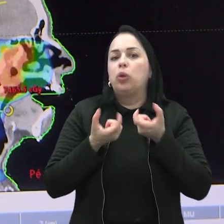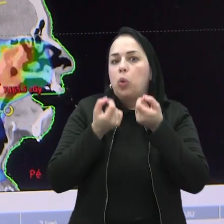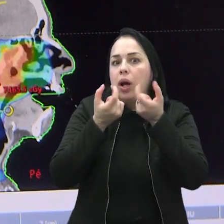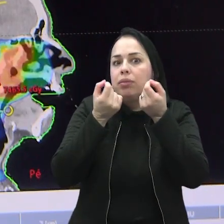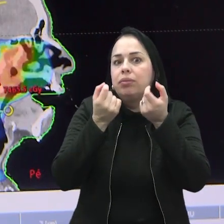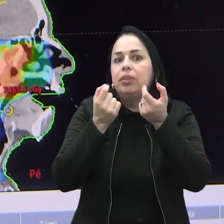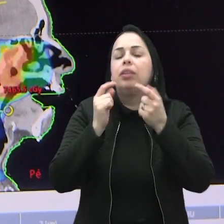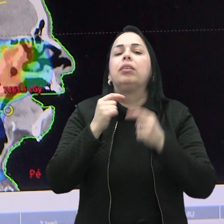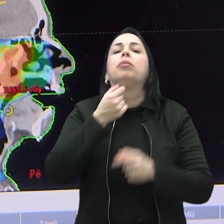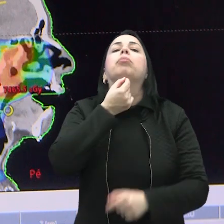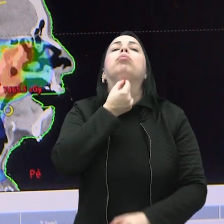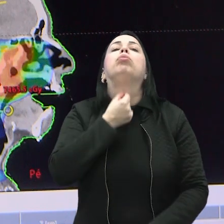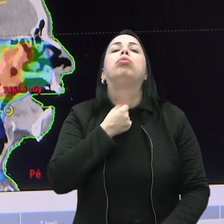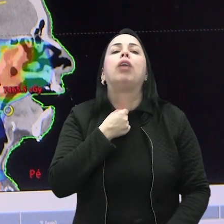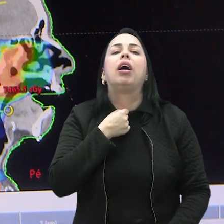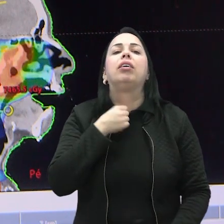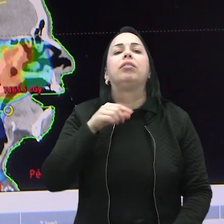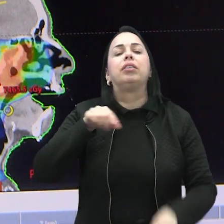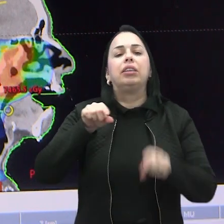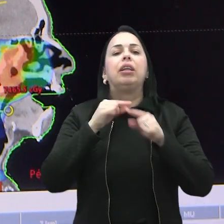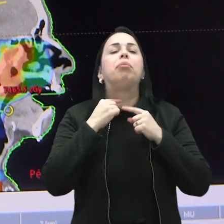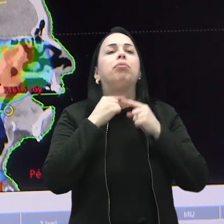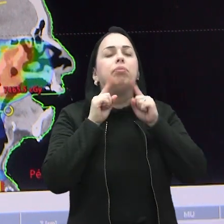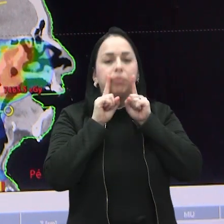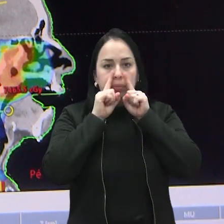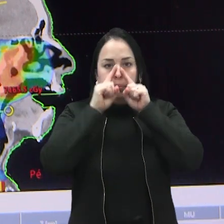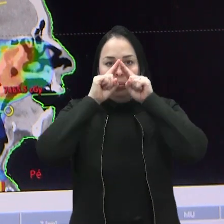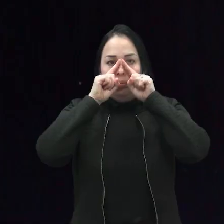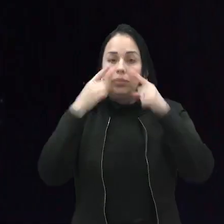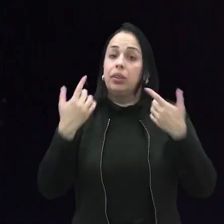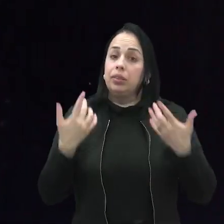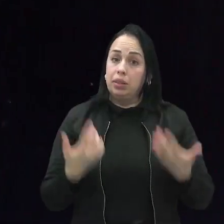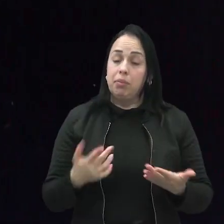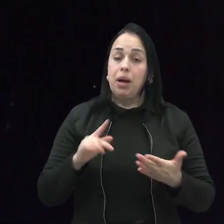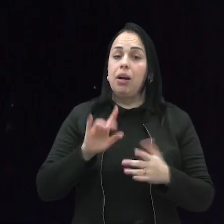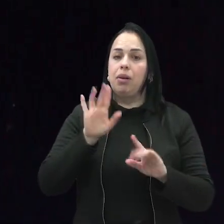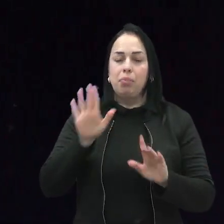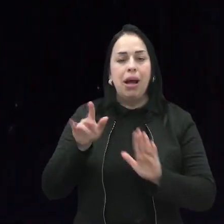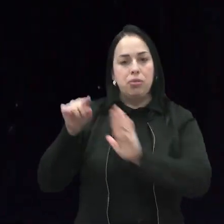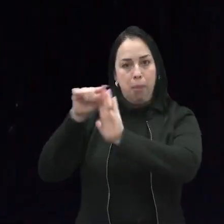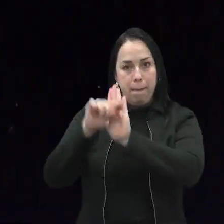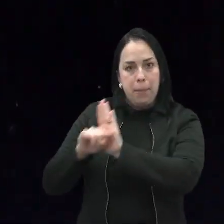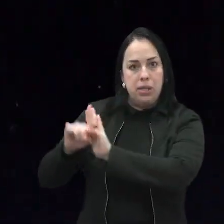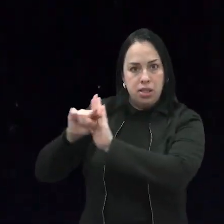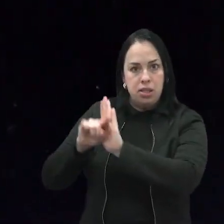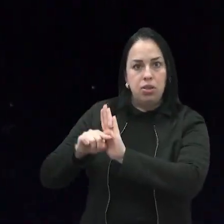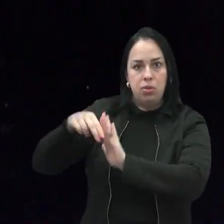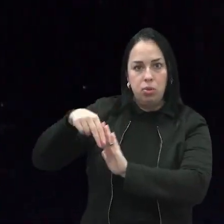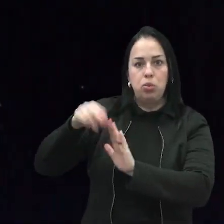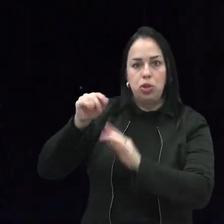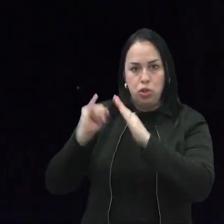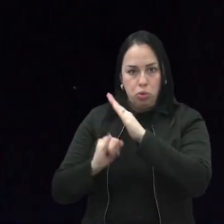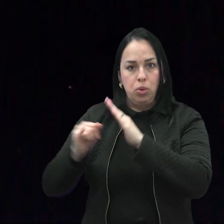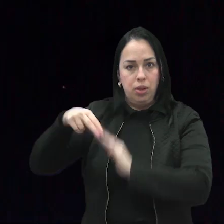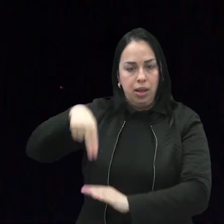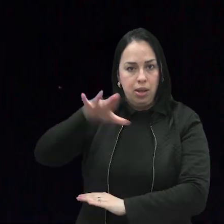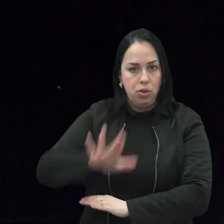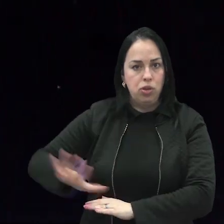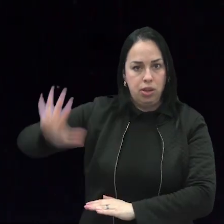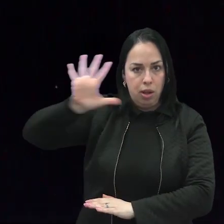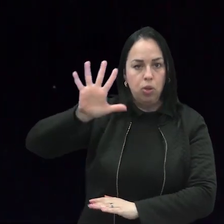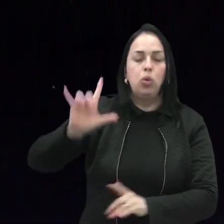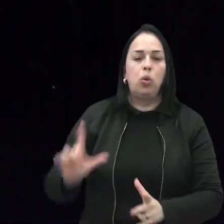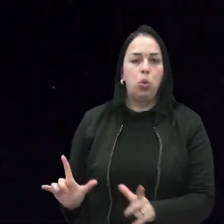afeta regiões como cavidade oral, faringe e laringe. Uma estimativa do Instituto Nacional do Câncer,